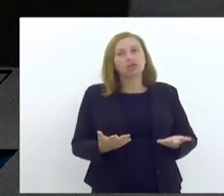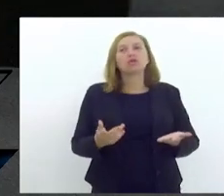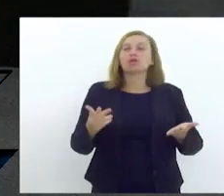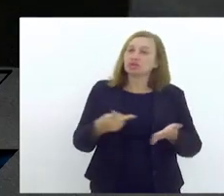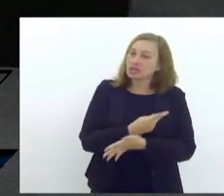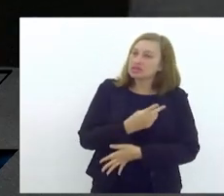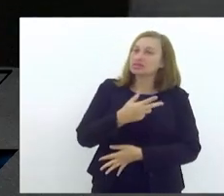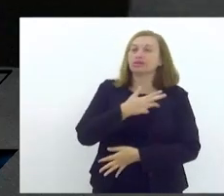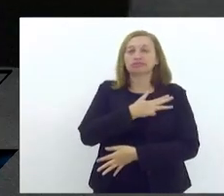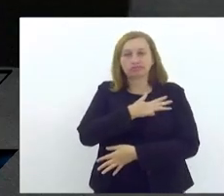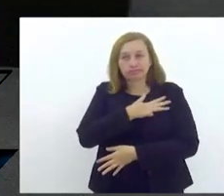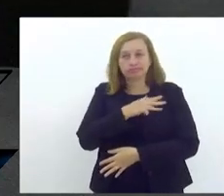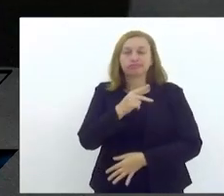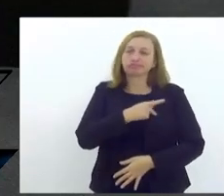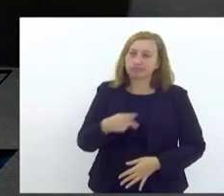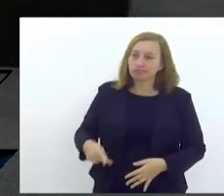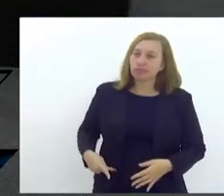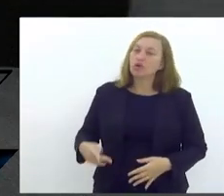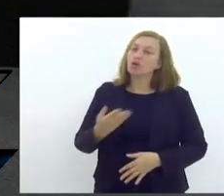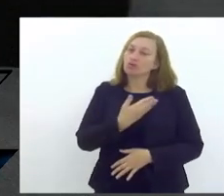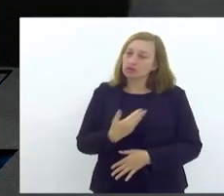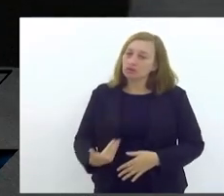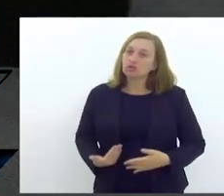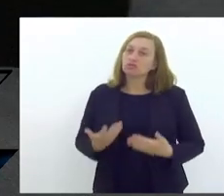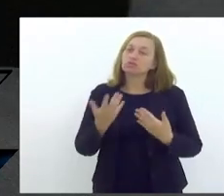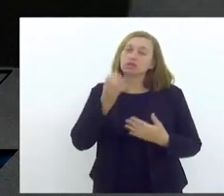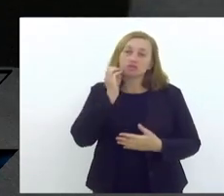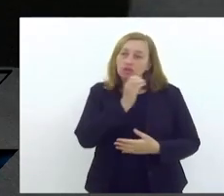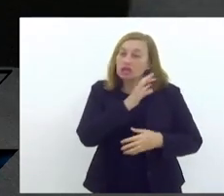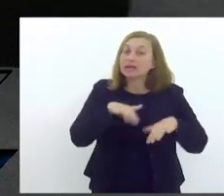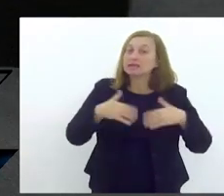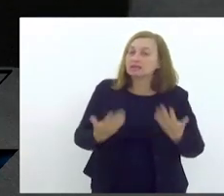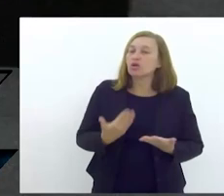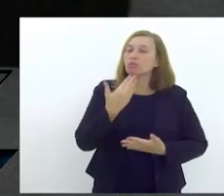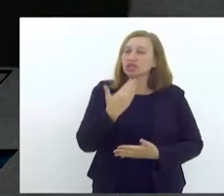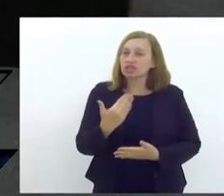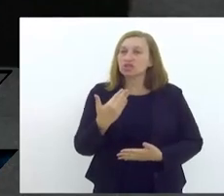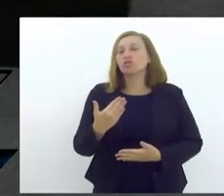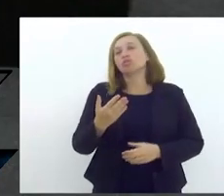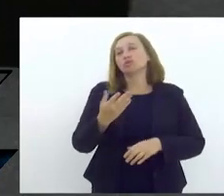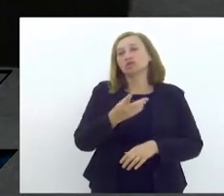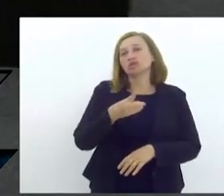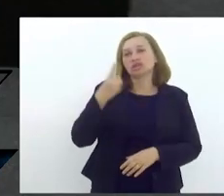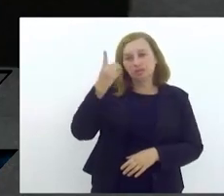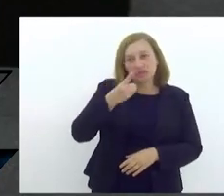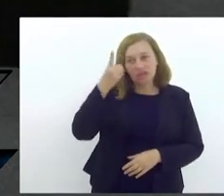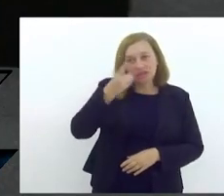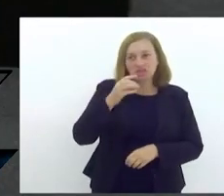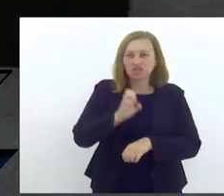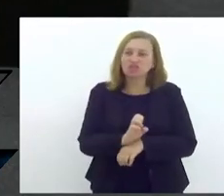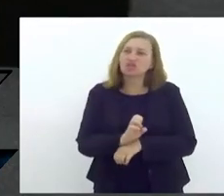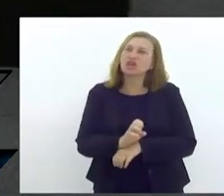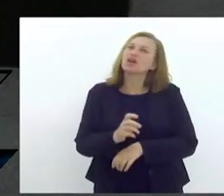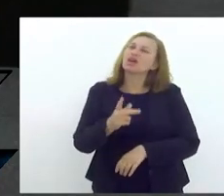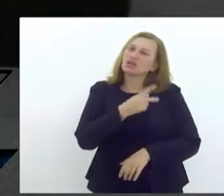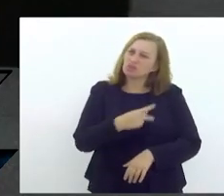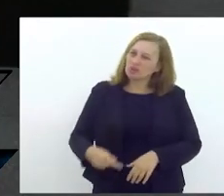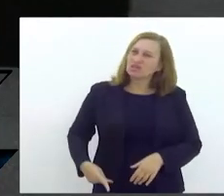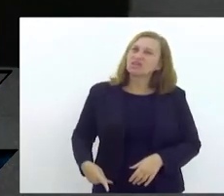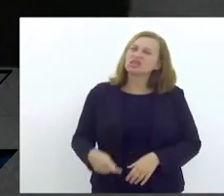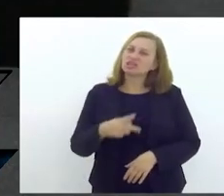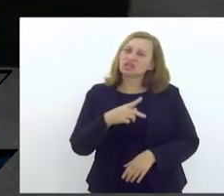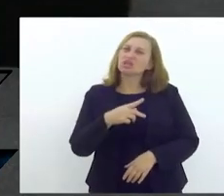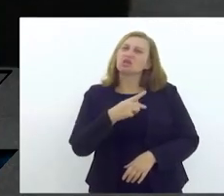Lula fez com o governador Cláudio Castro portanto Eu pediria como Deputado Estadual da base do governo que o presidente Lula se